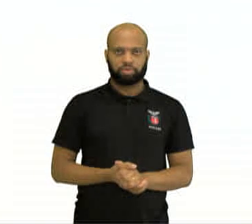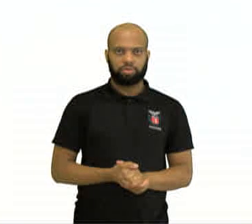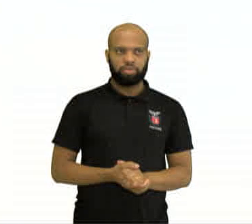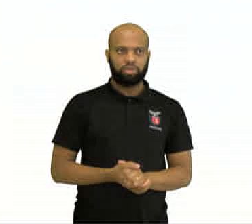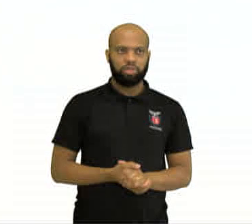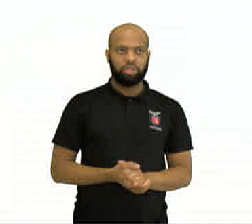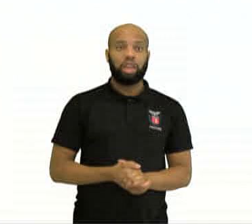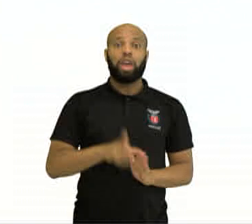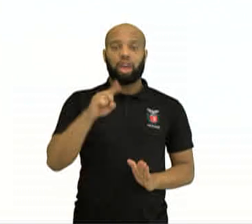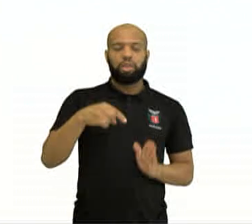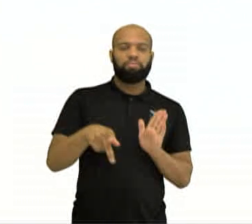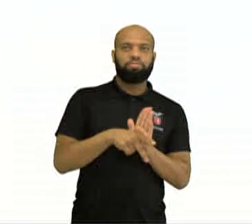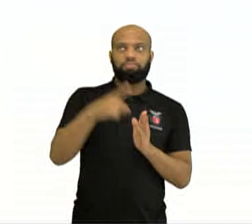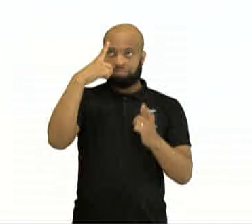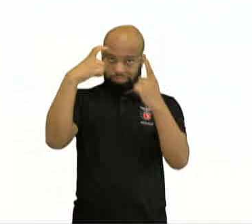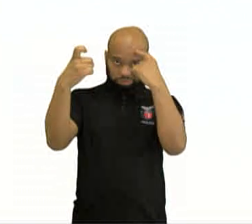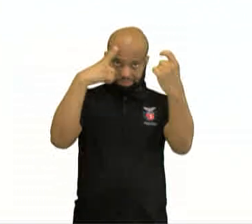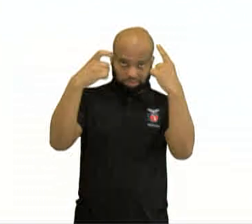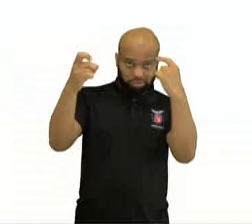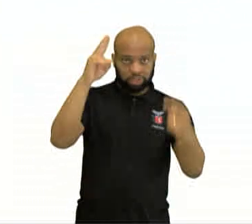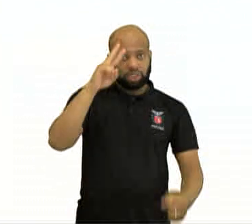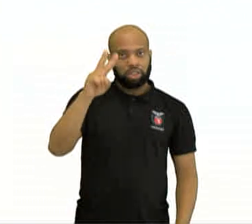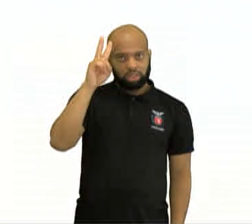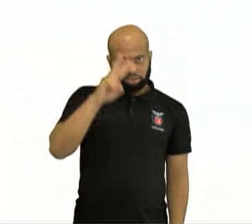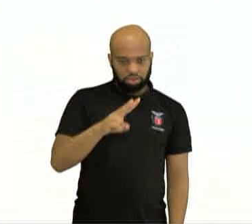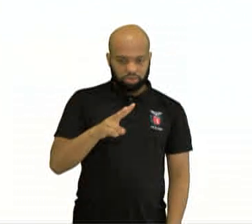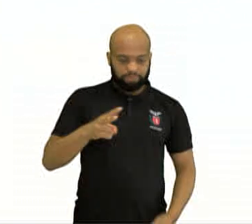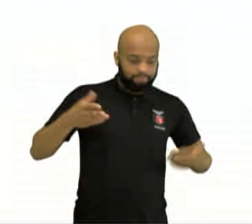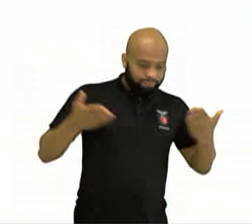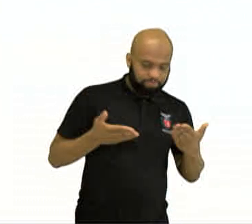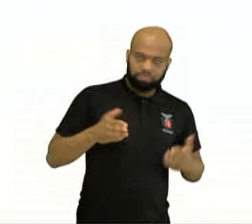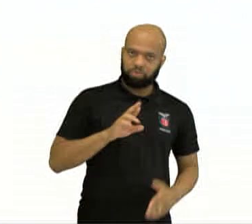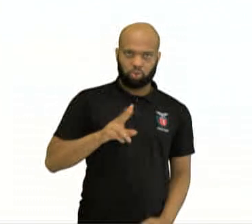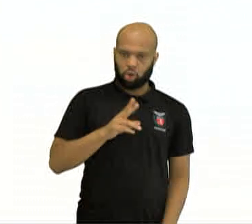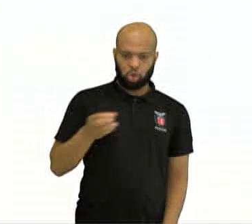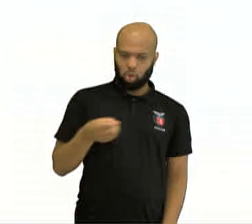são de ficção, né? E não são algo recentes.